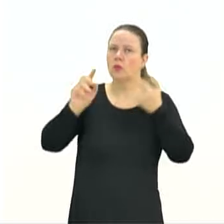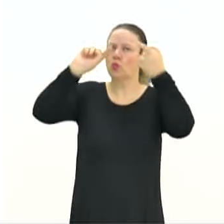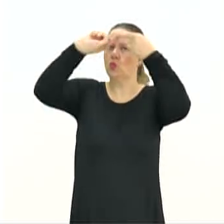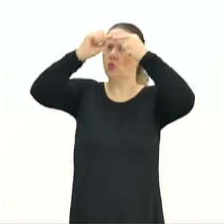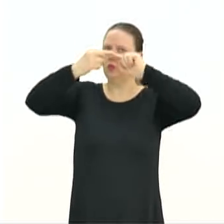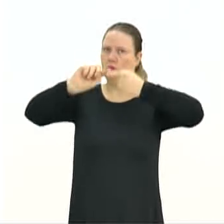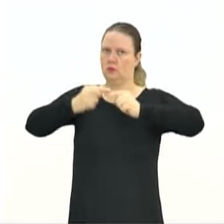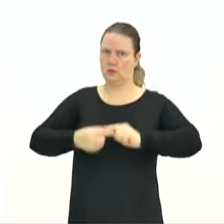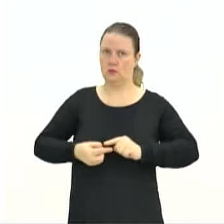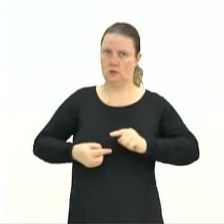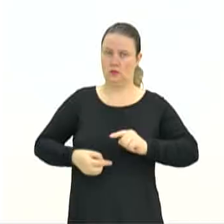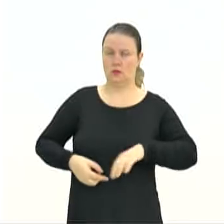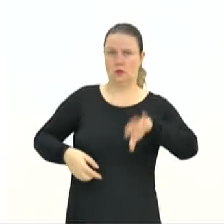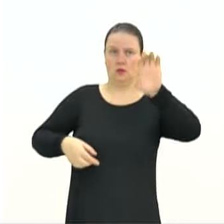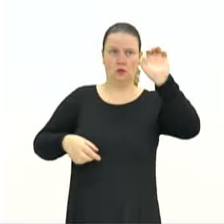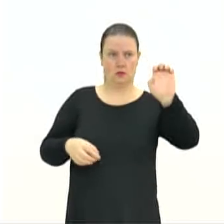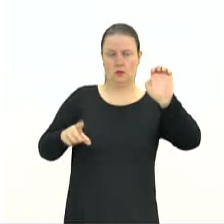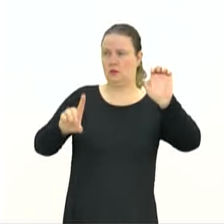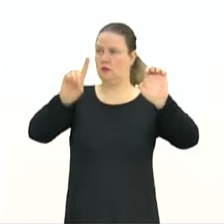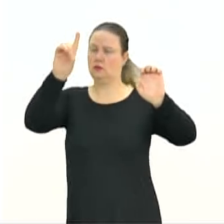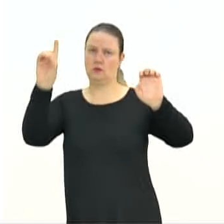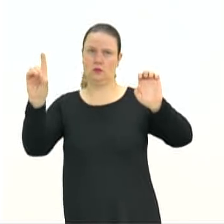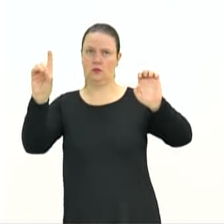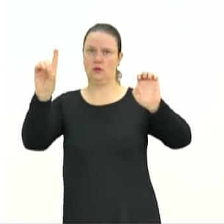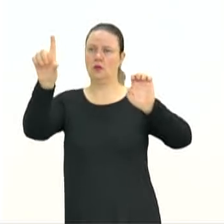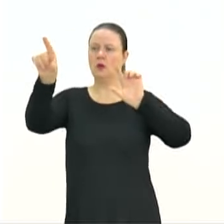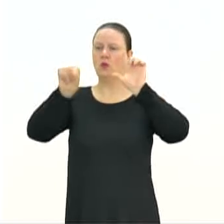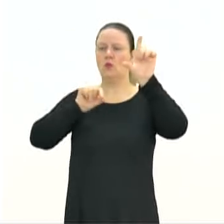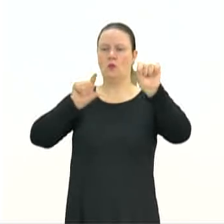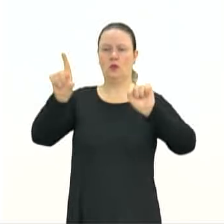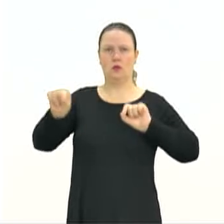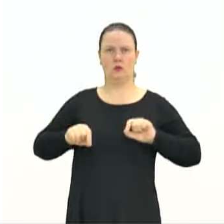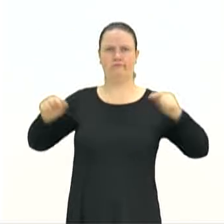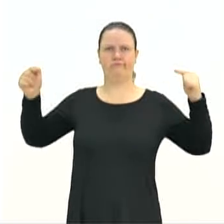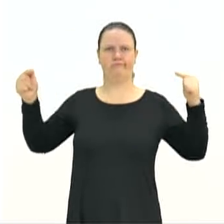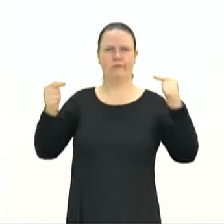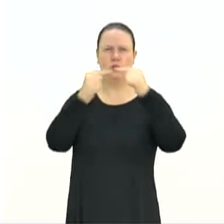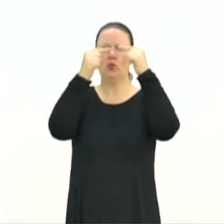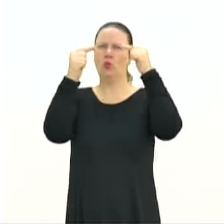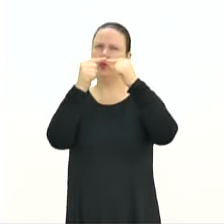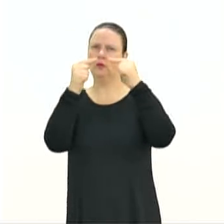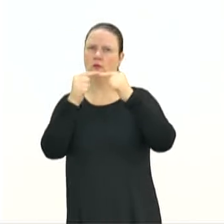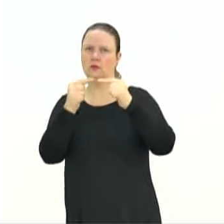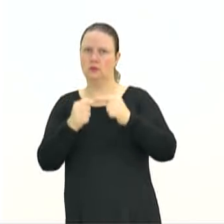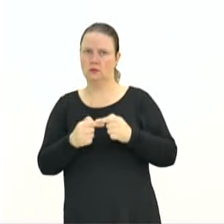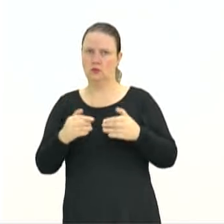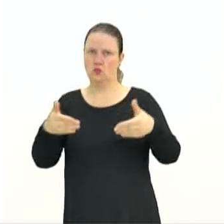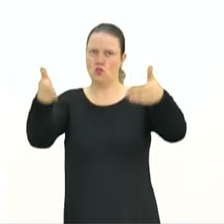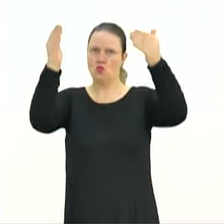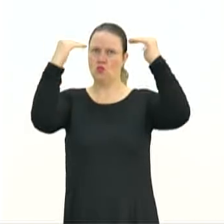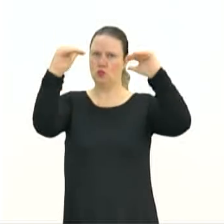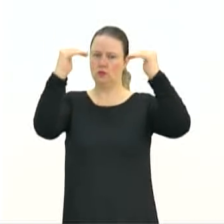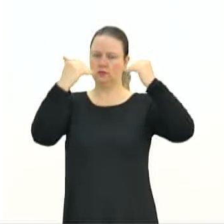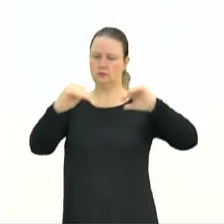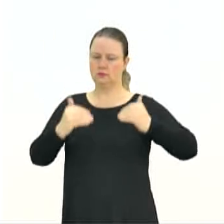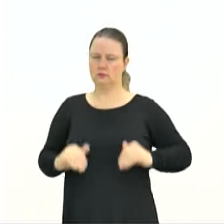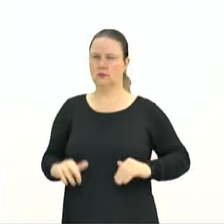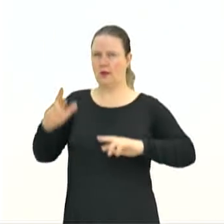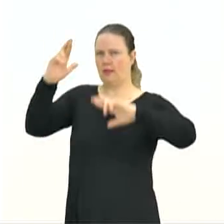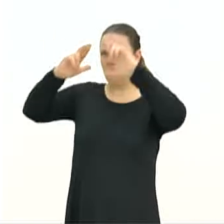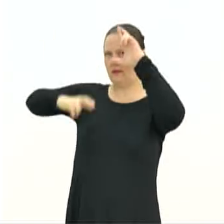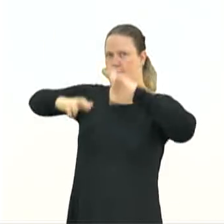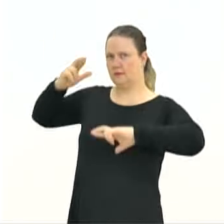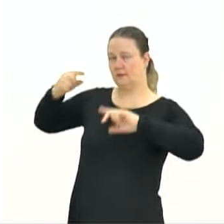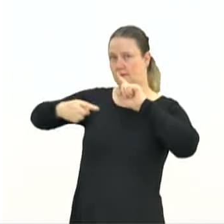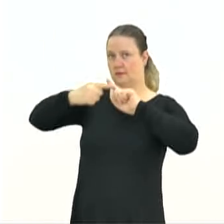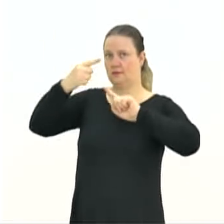as pirâmides da direita. Assinale a alternativa que apresenta a numeração correta da coluna da direita, de cima para baixo. Então, analise aí para mim os